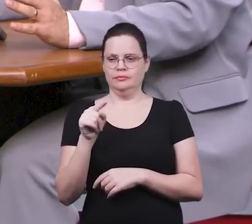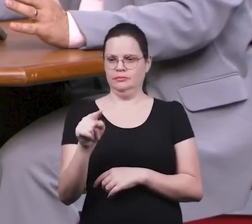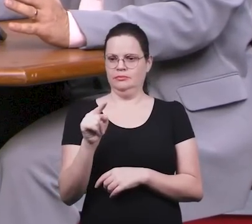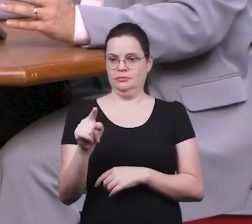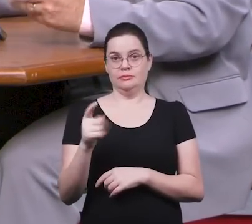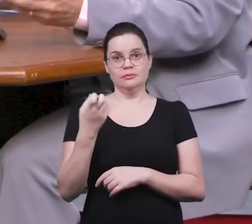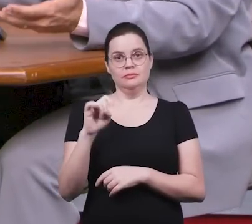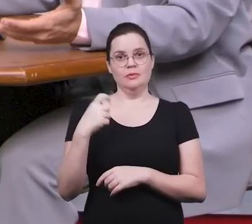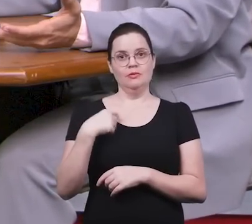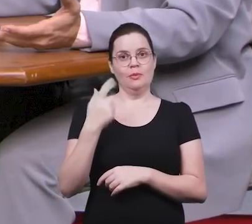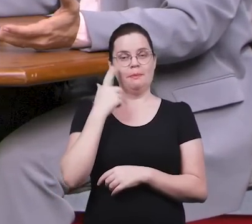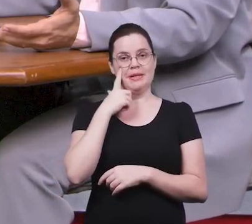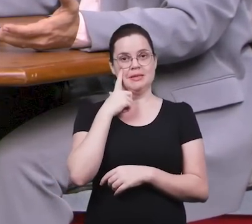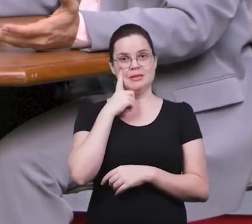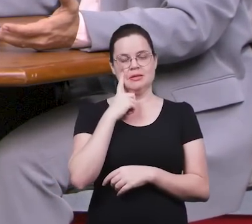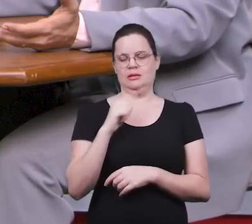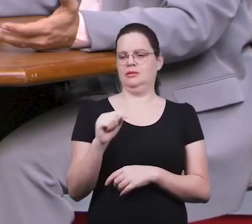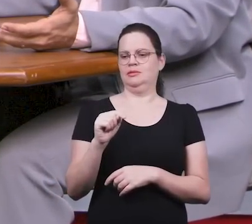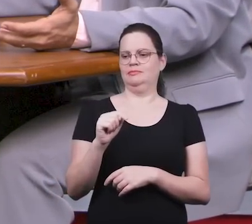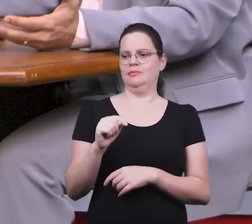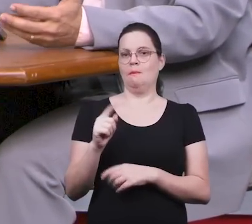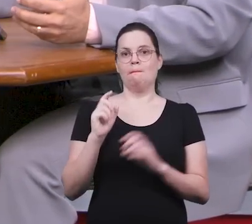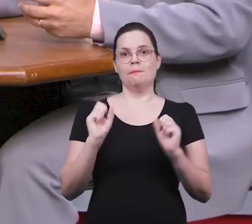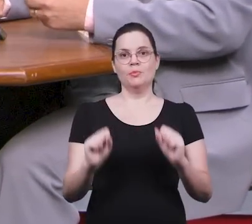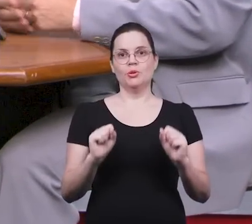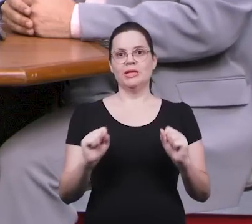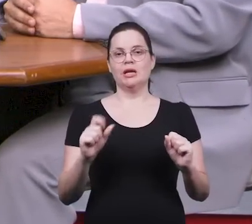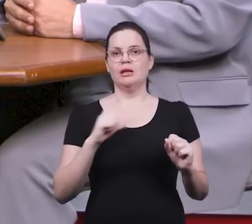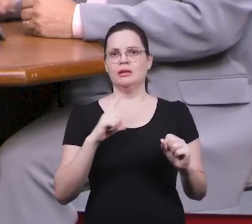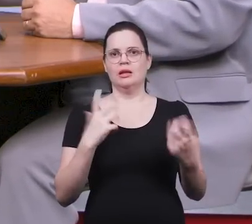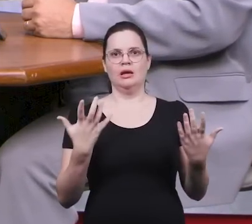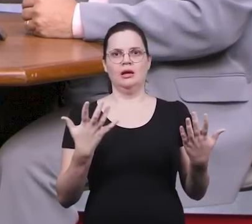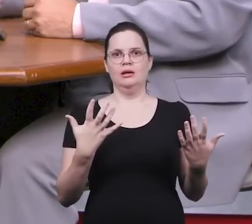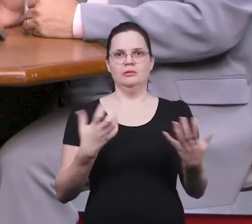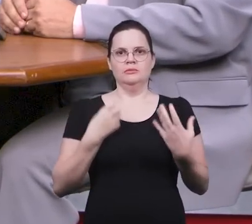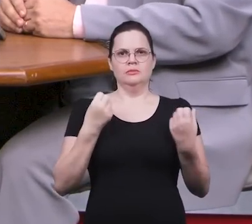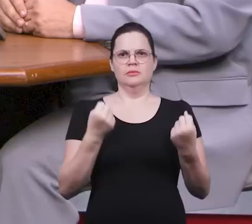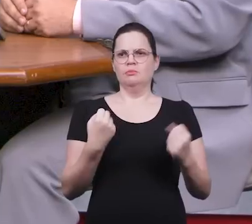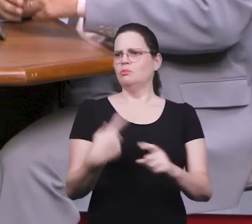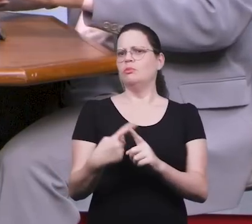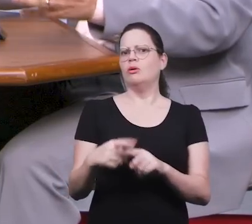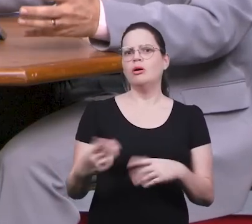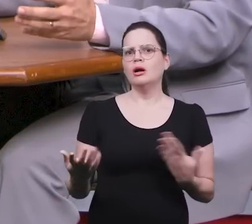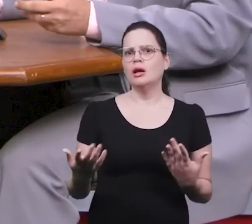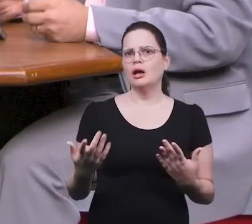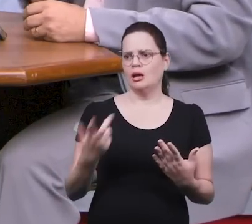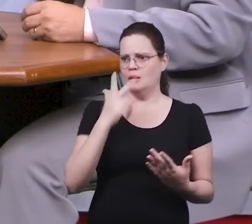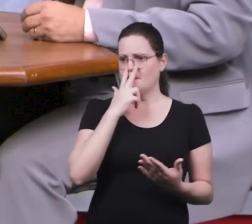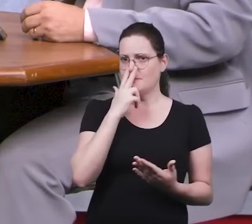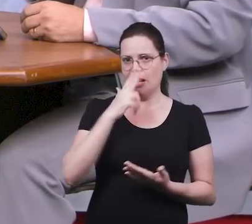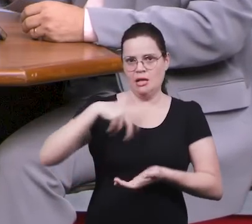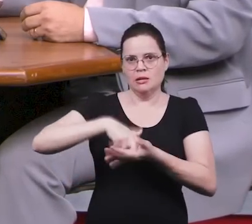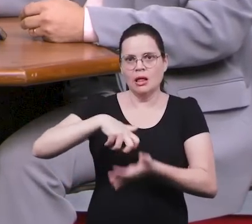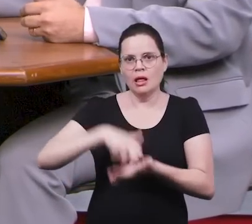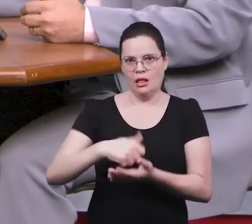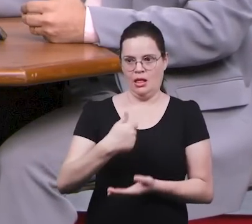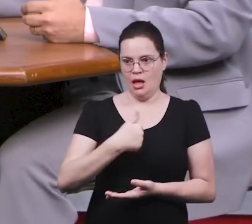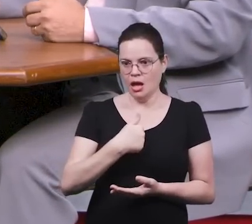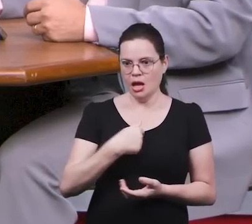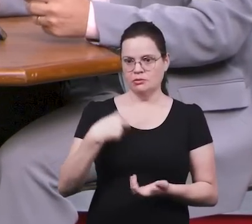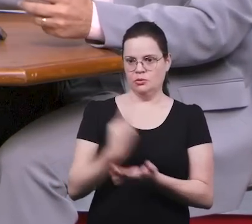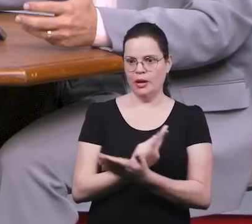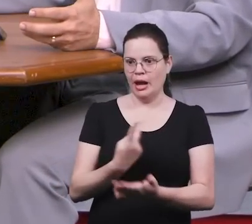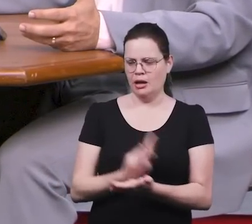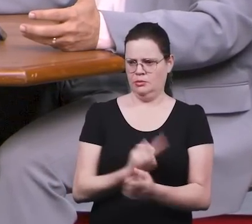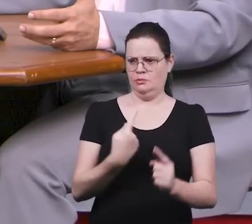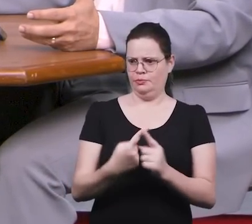momento, humanamente falando, né? Ele poderia ter uma reação, mas por quê? Por que Deus está fazendo? Eu estou sendo punido por alguma